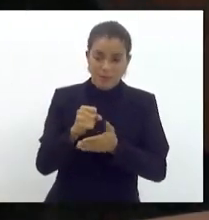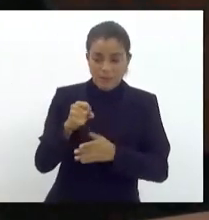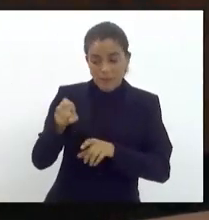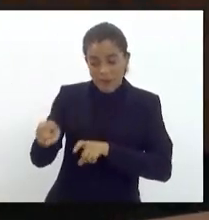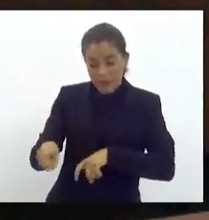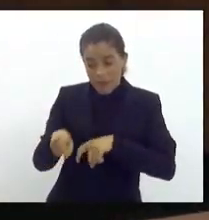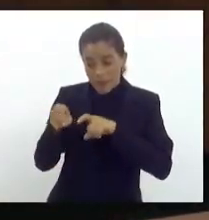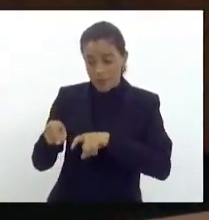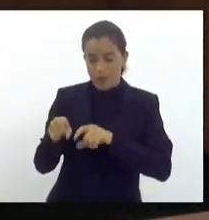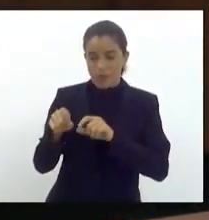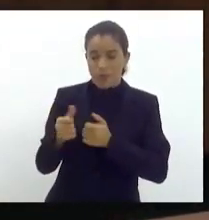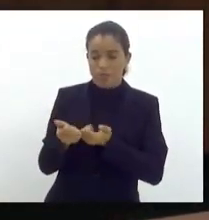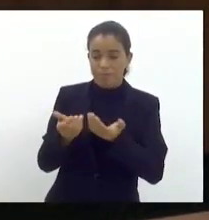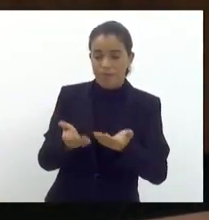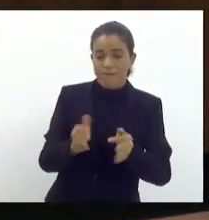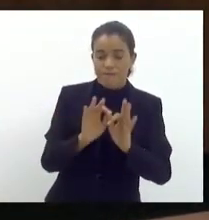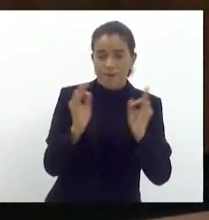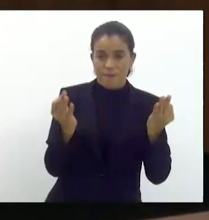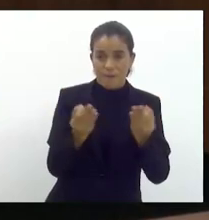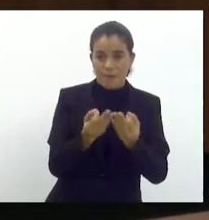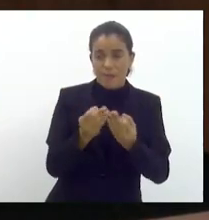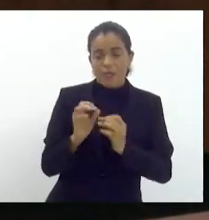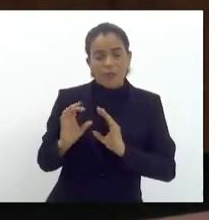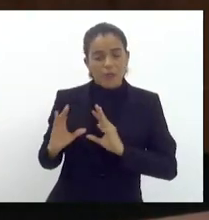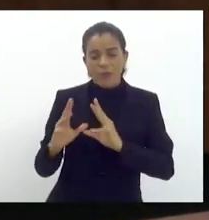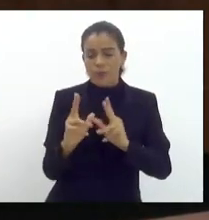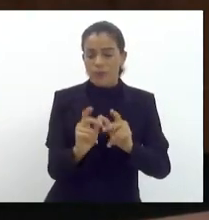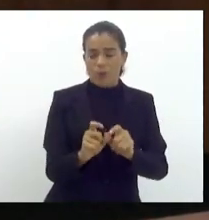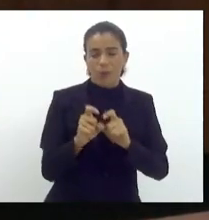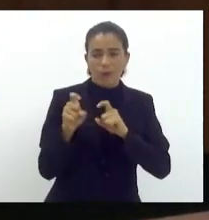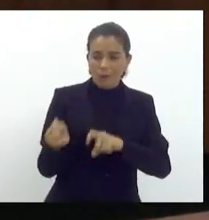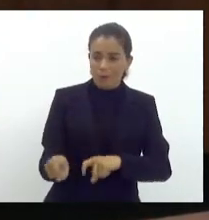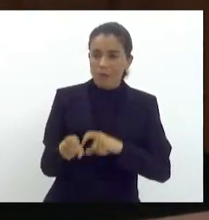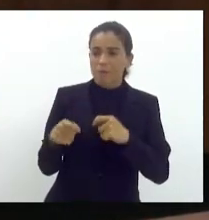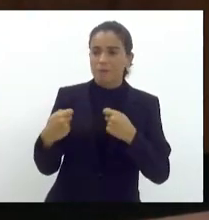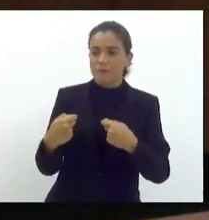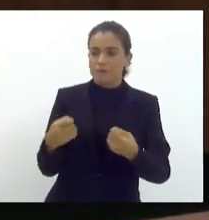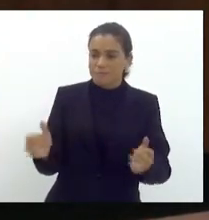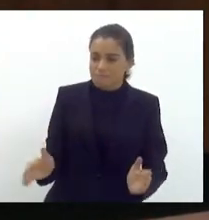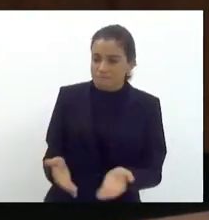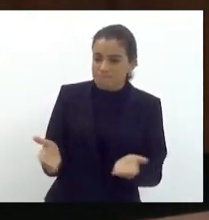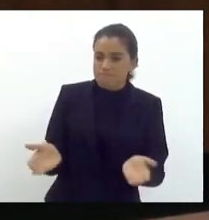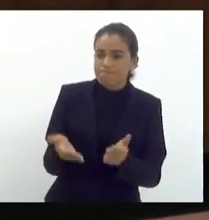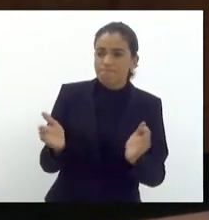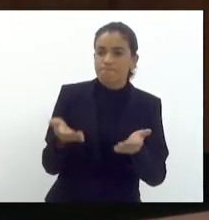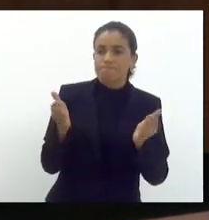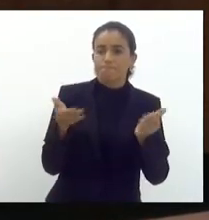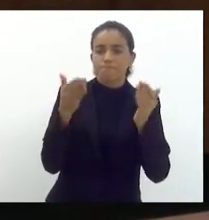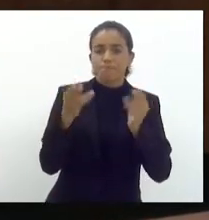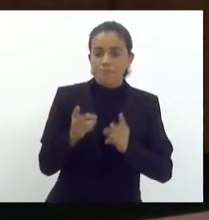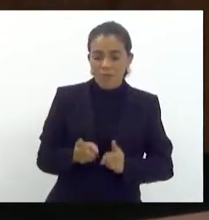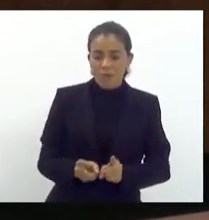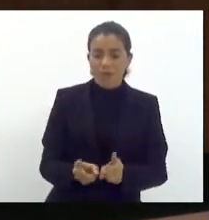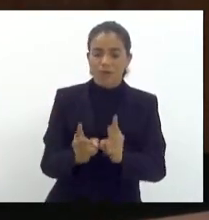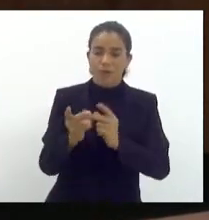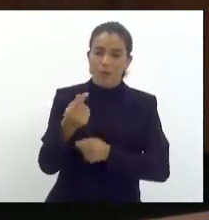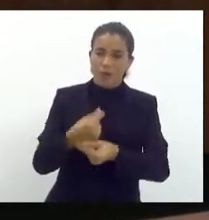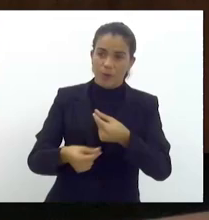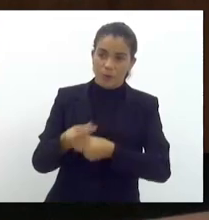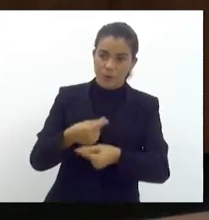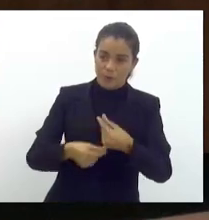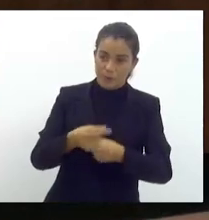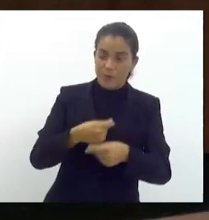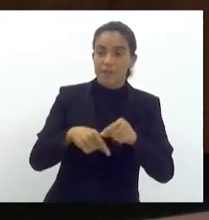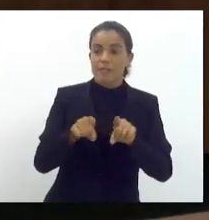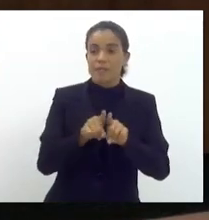agricultura familiar e os agricultores realmente precisam desse incentivo para manter as suas economias